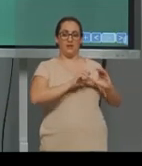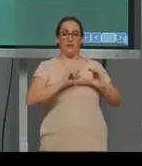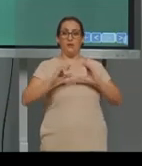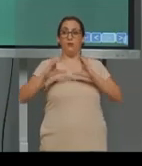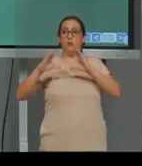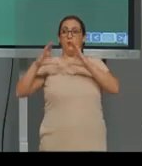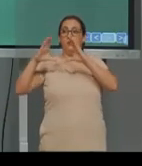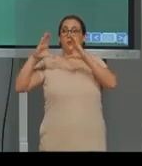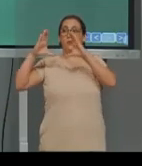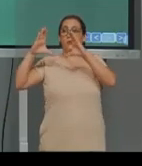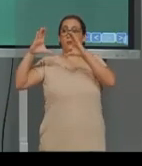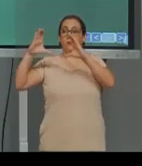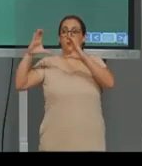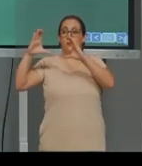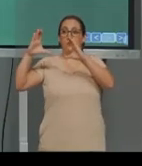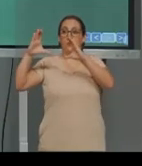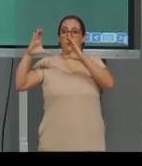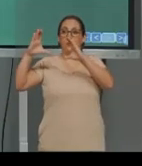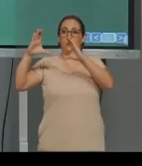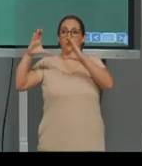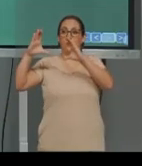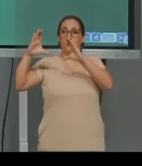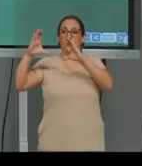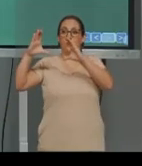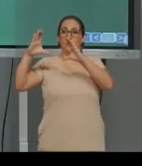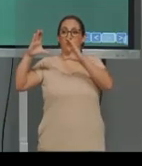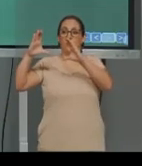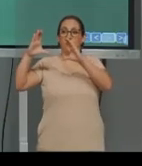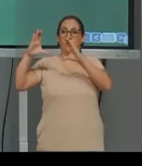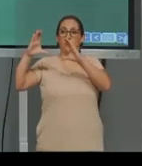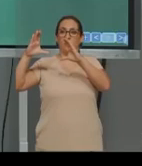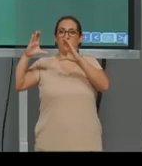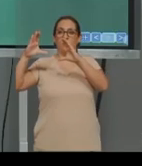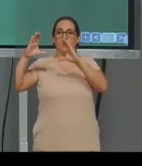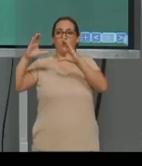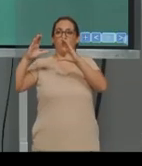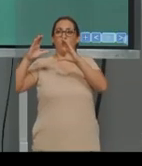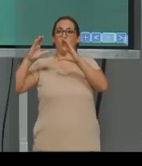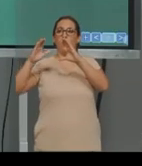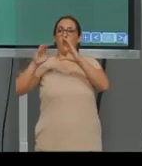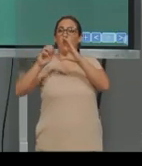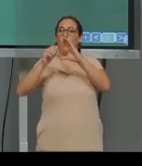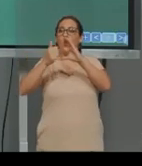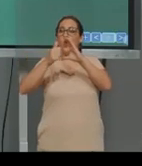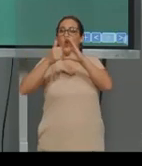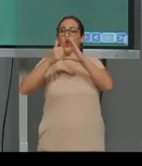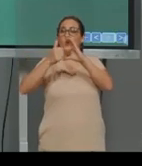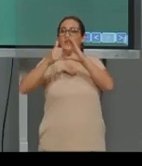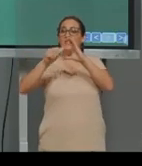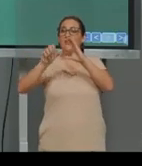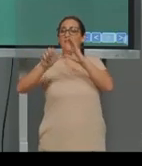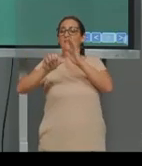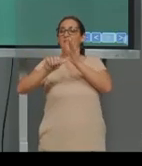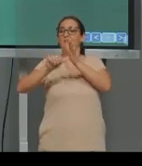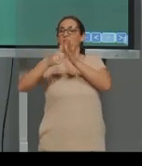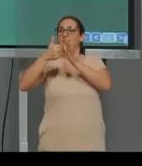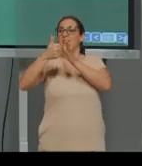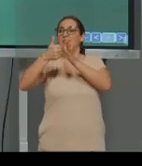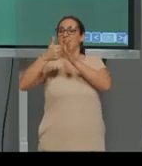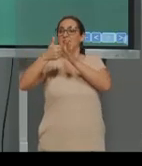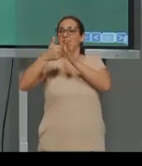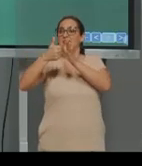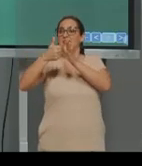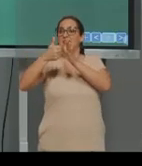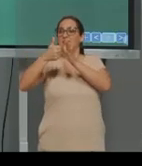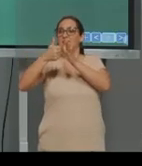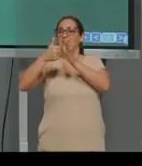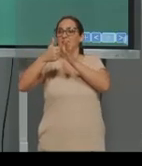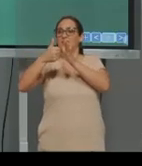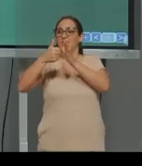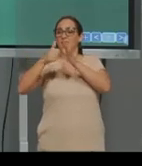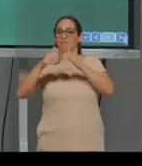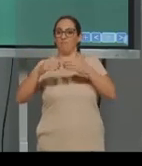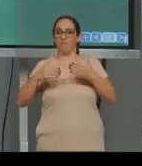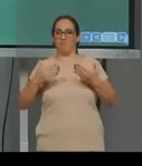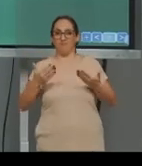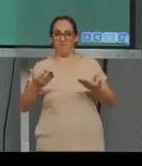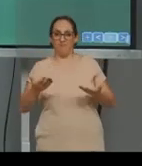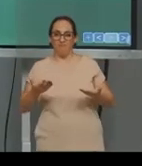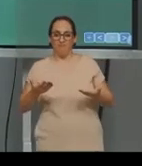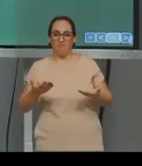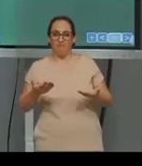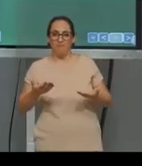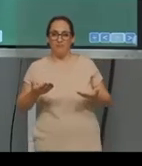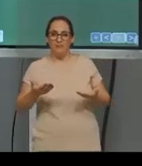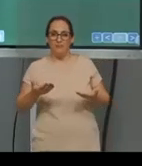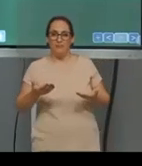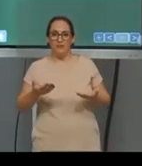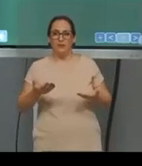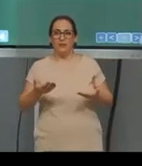Então... Falou aí a informação que o raio de Júpiter é 11 vezes o raio da Terra. Perfeito. Então, olha